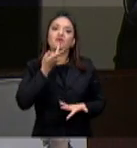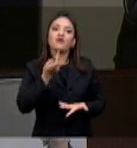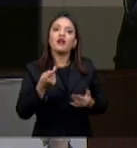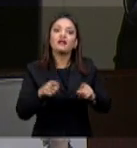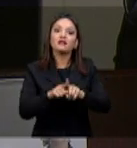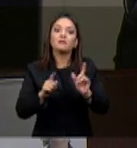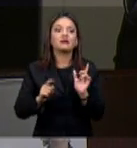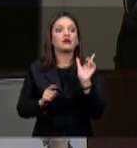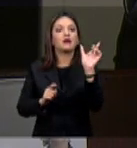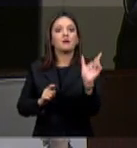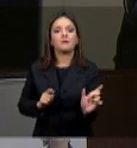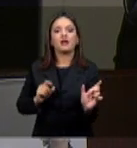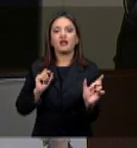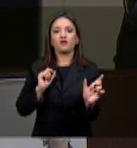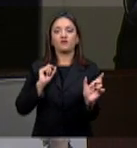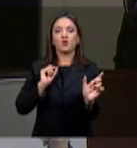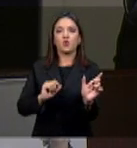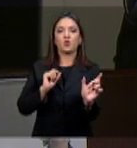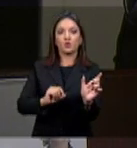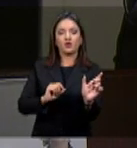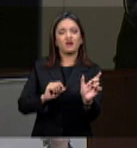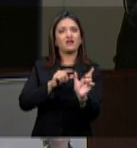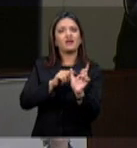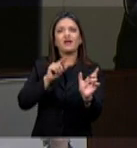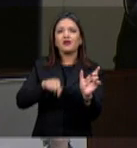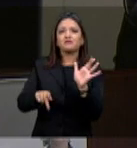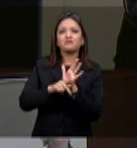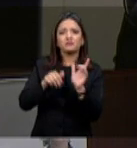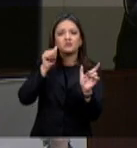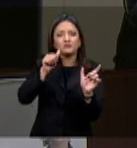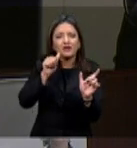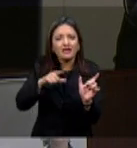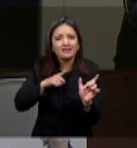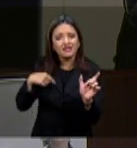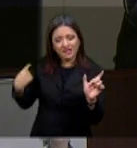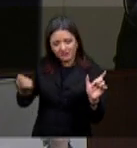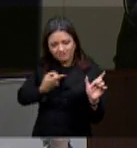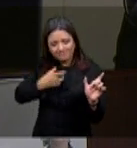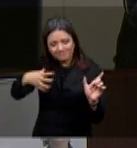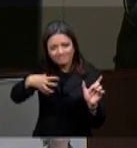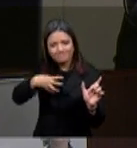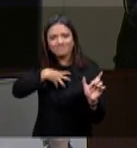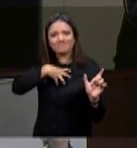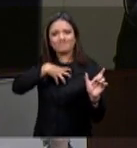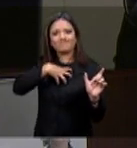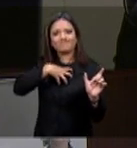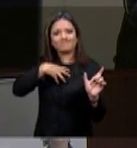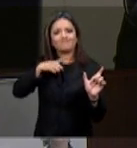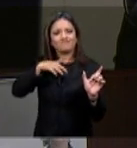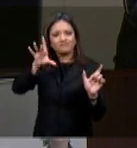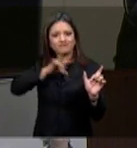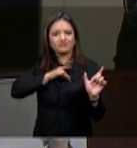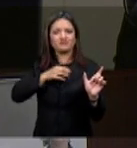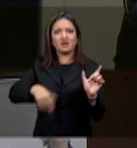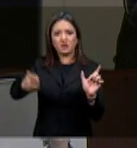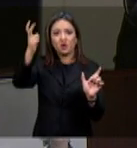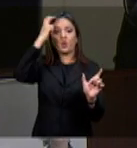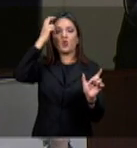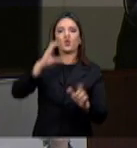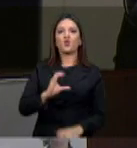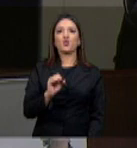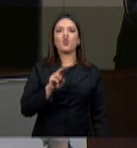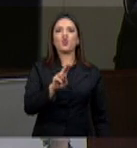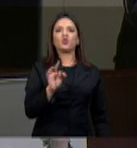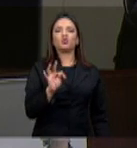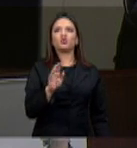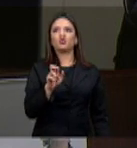palavra valiosa, substantivo feminino tão abrangente, grudado em nós como nossa própria pele, a cultura.